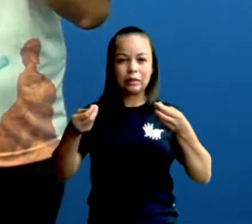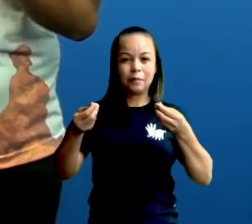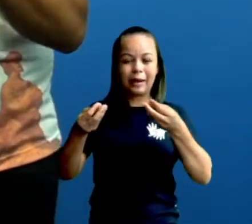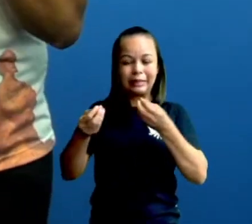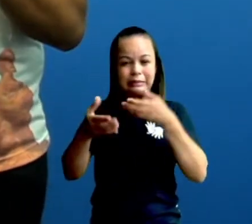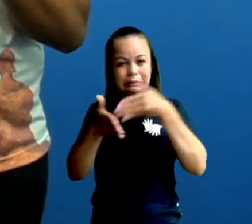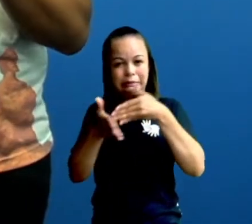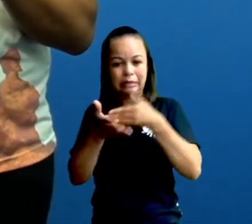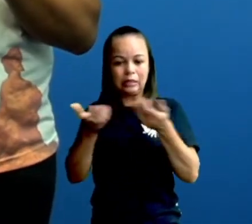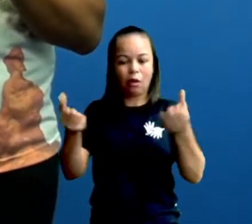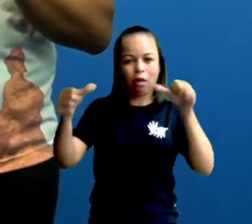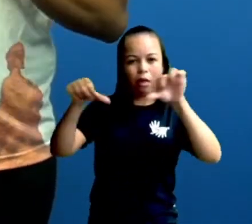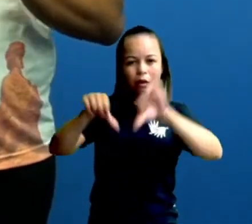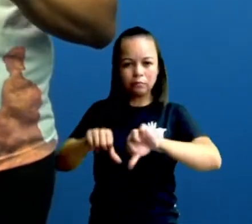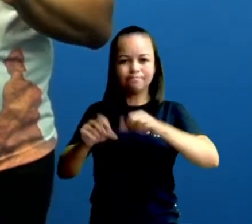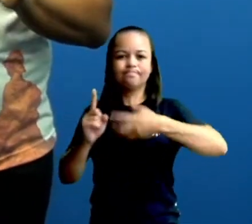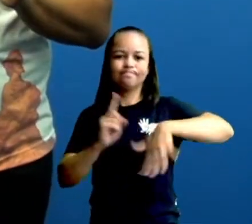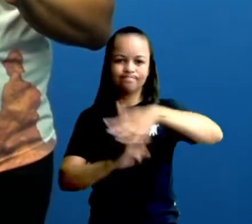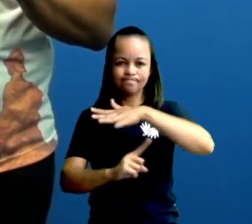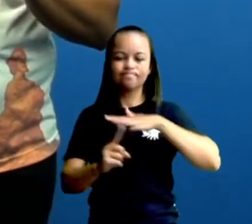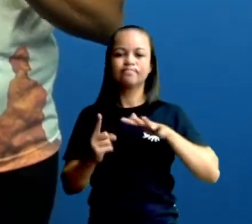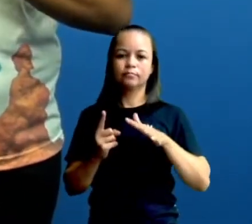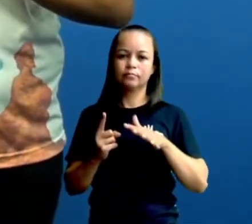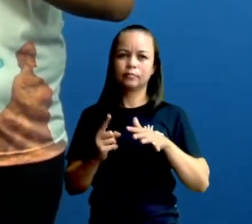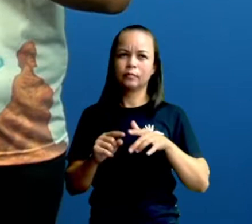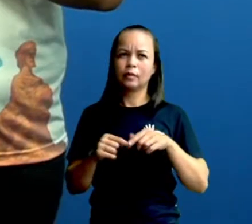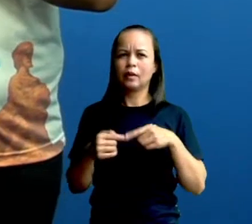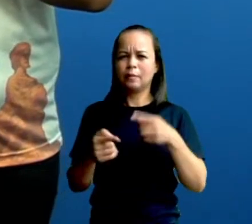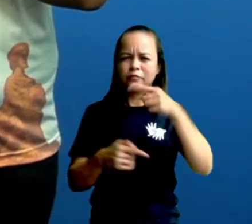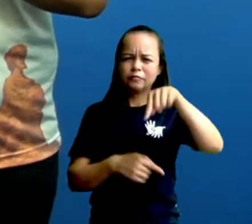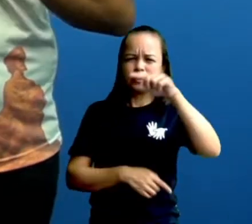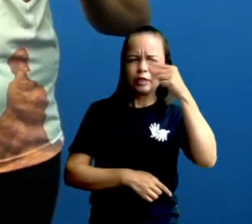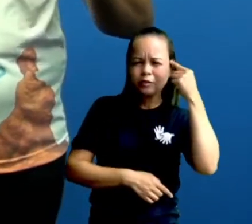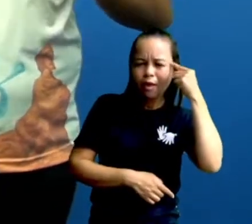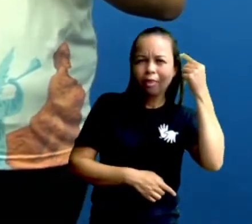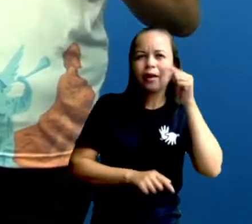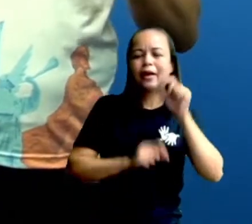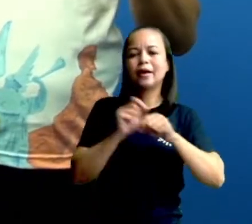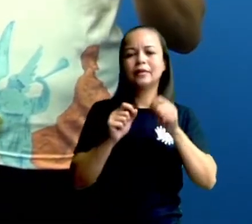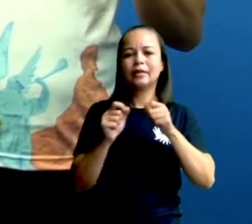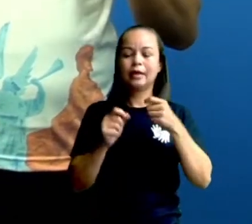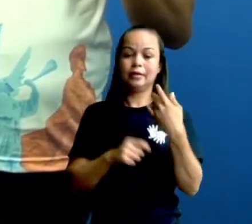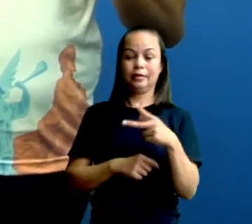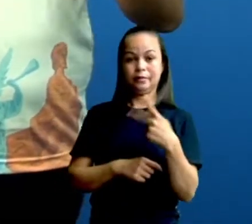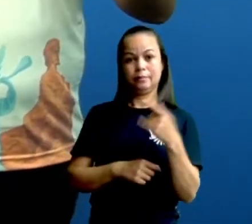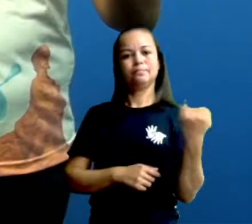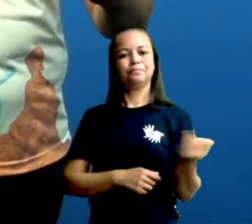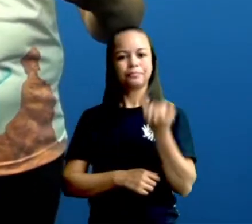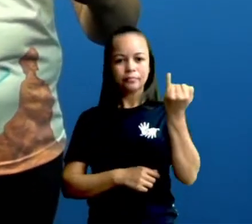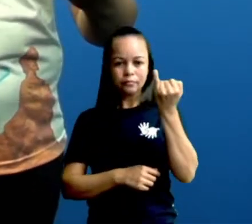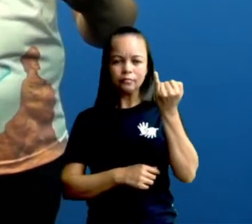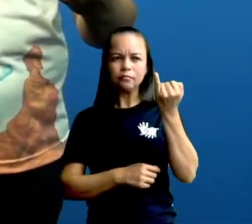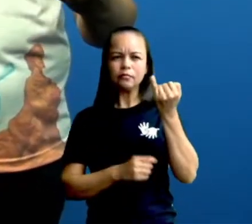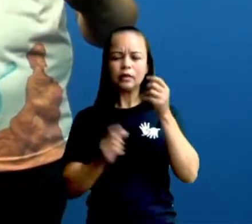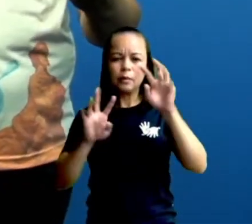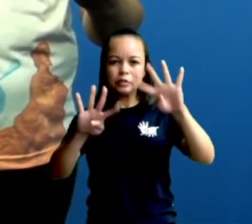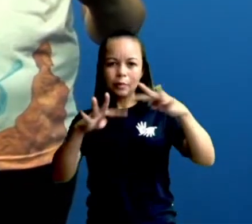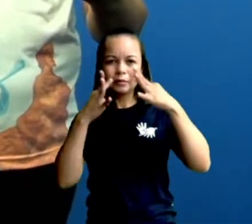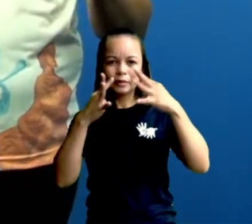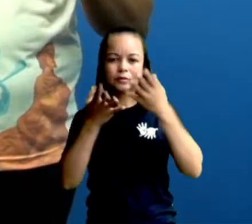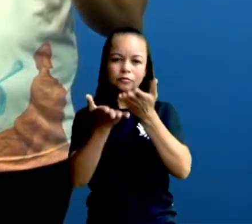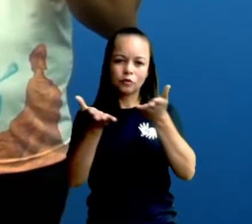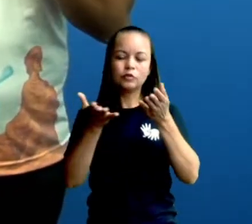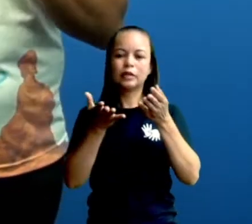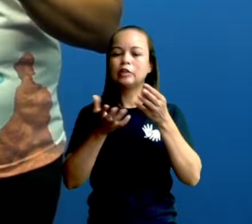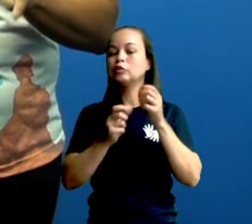negativamente o nosso meio ambiente. Só para vocês terem ideia, eu acho que esse dado é muito relevante, é muito importante. Cabe a gente chamar a atenção de vocês sobre